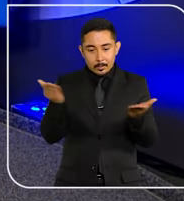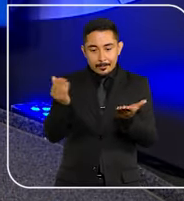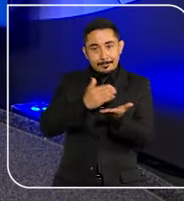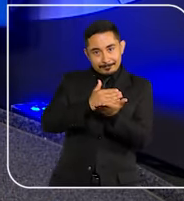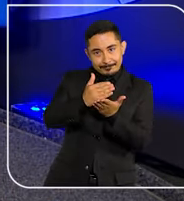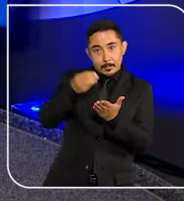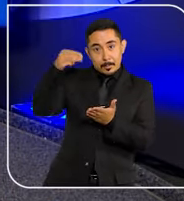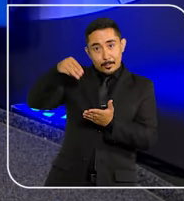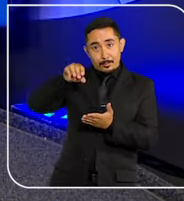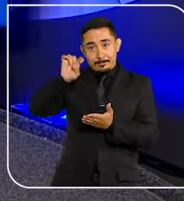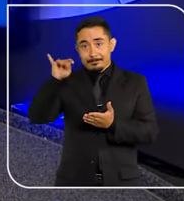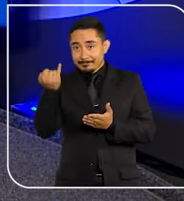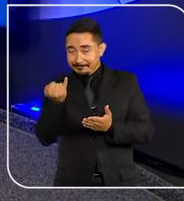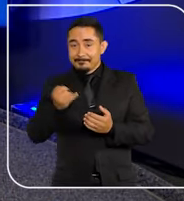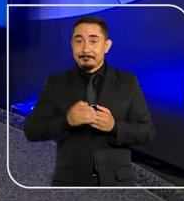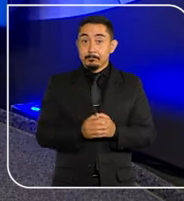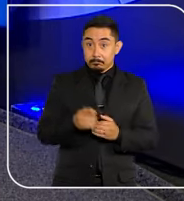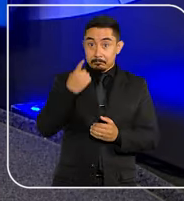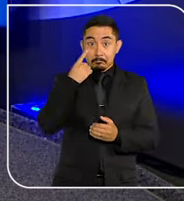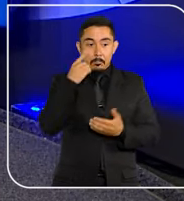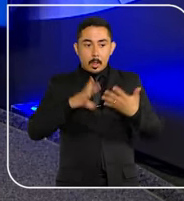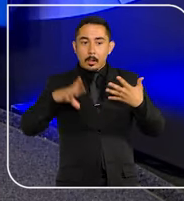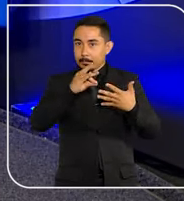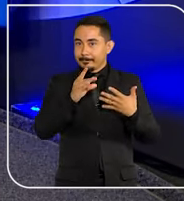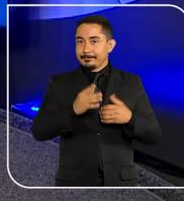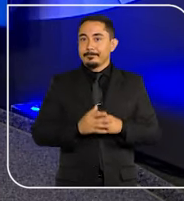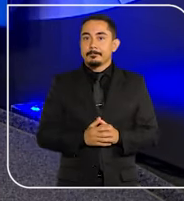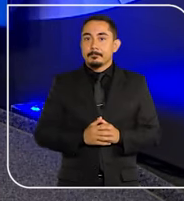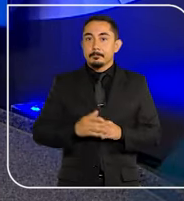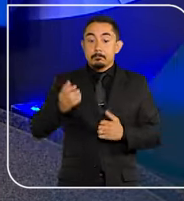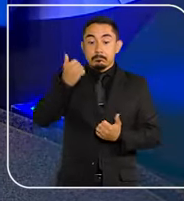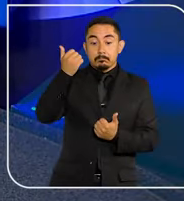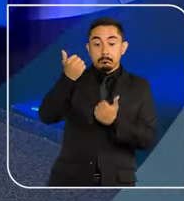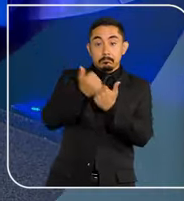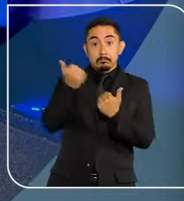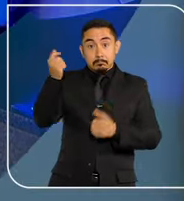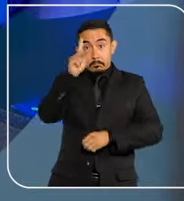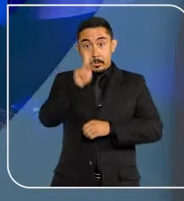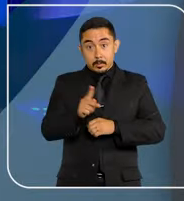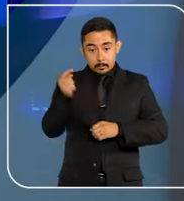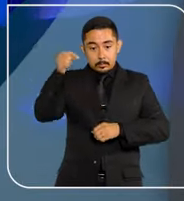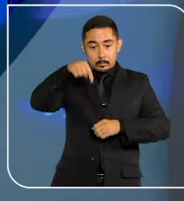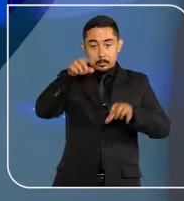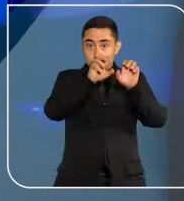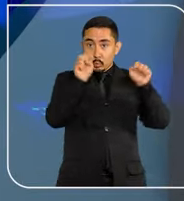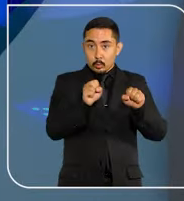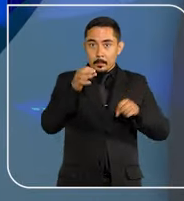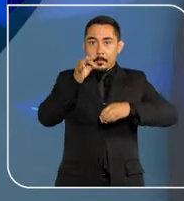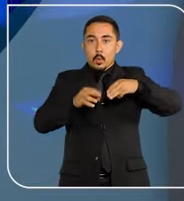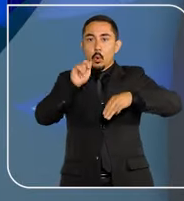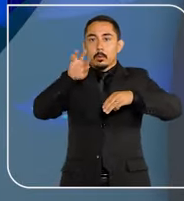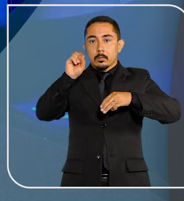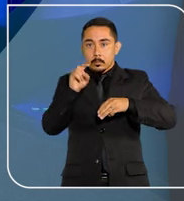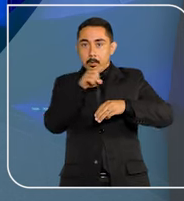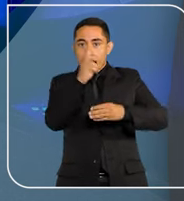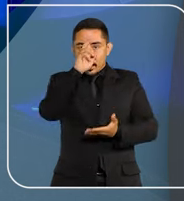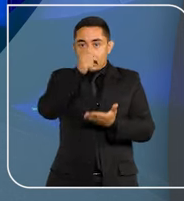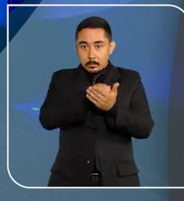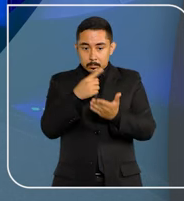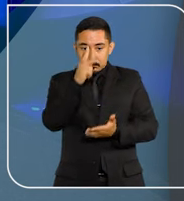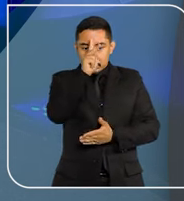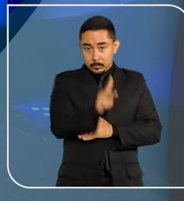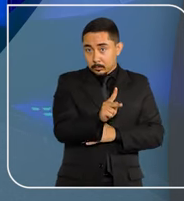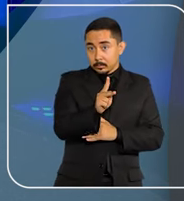Olá, começa agora o Minuto STJ. Vamos aos destaques. O vice-presidente da Corte, ministro Og Fernandes,